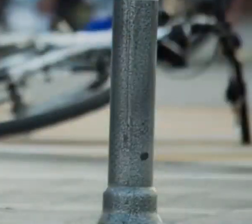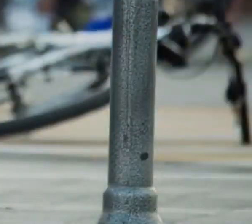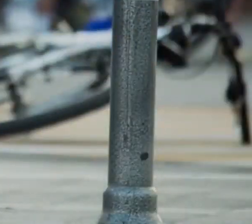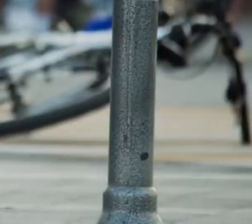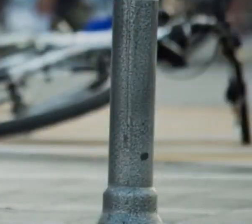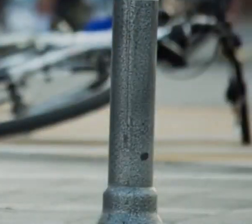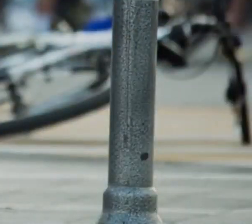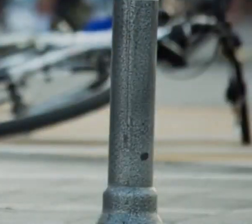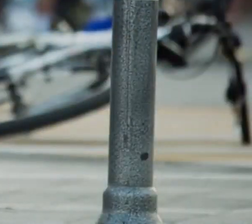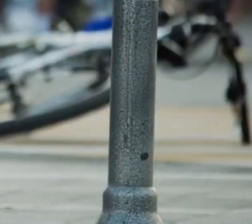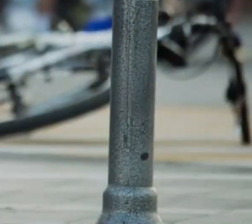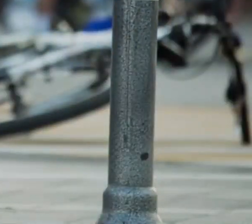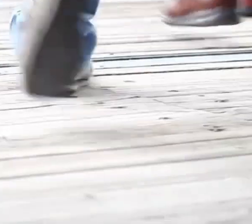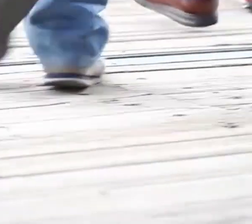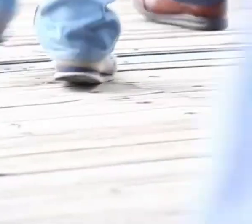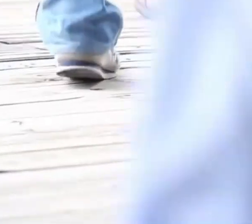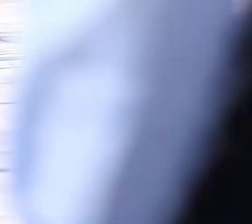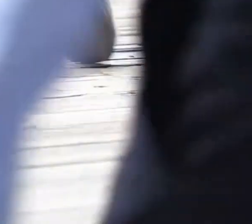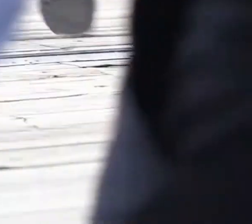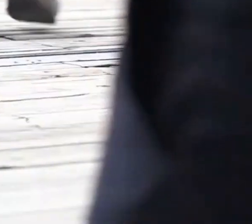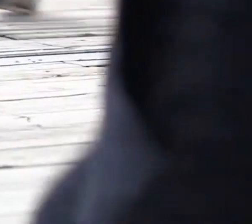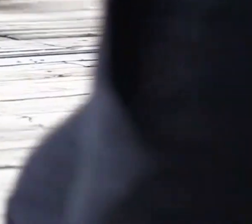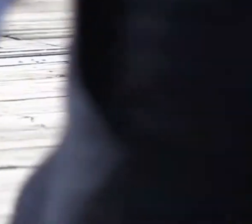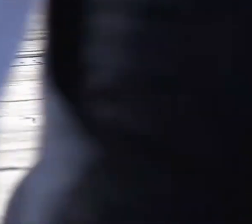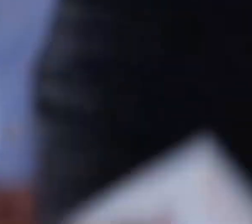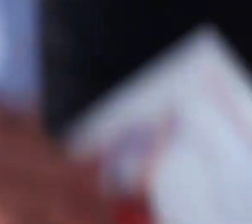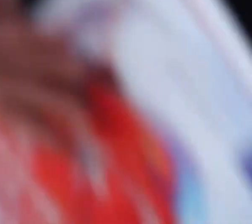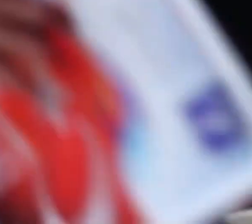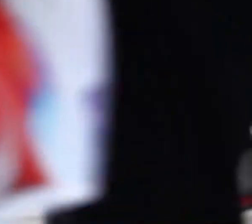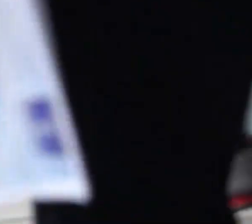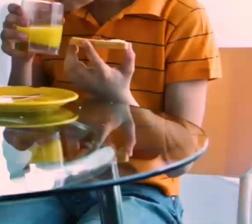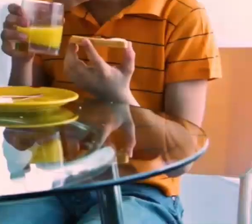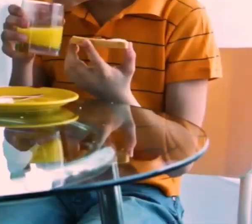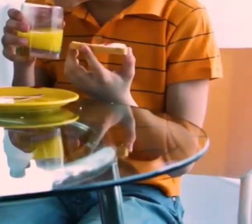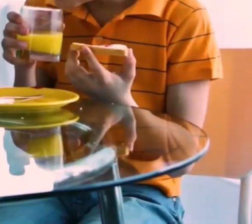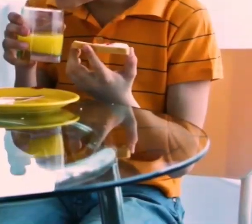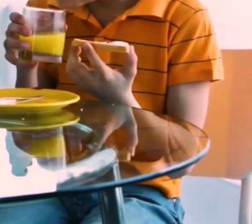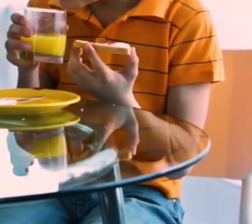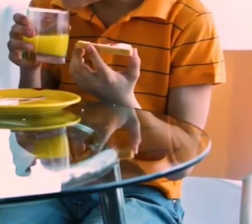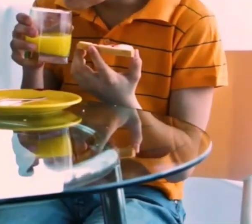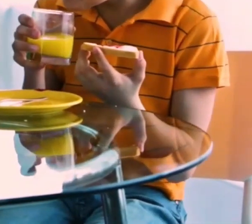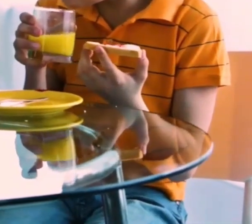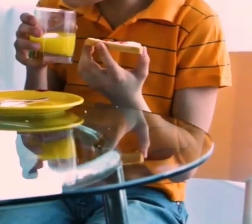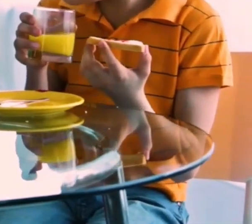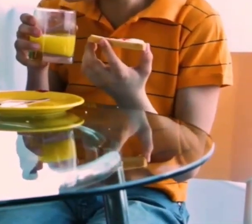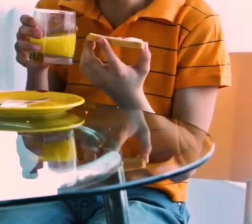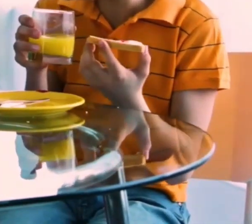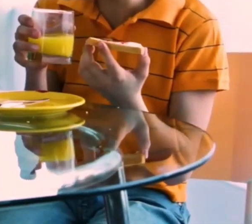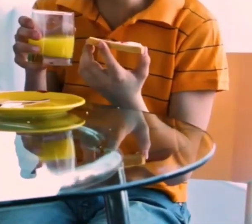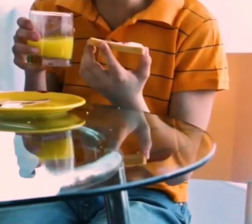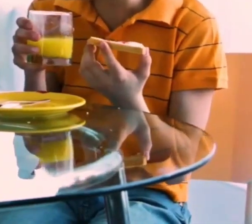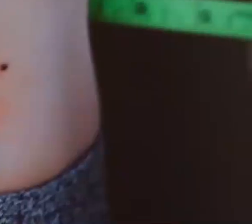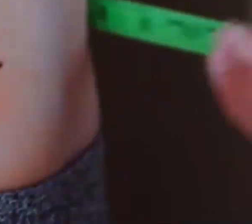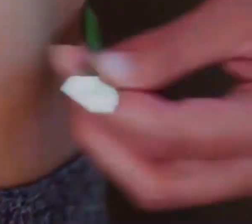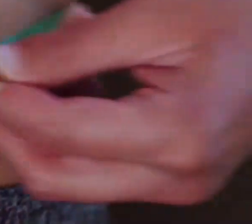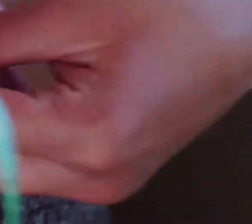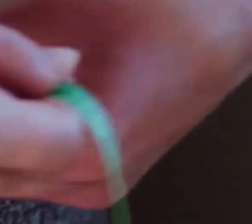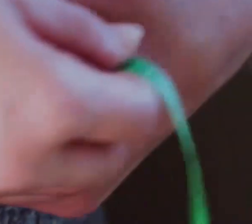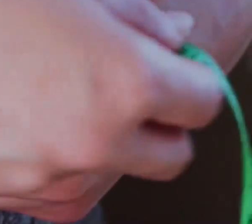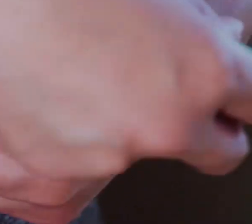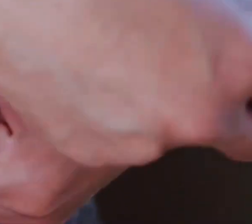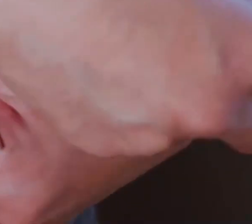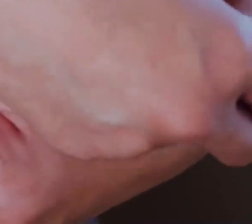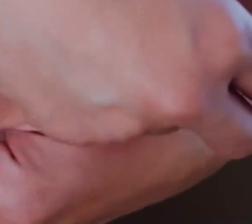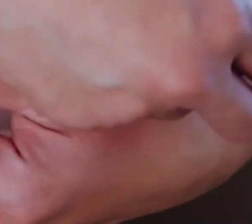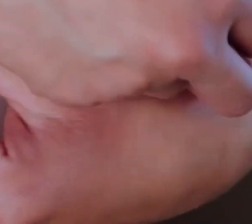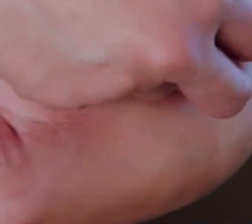lazer. Um simples gesto como sentar e levantar da cadeira utiliza a energia dos alimentos que ingerimos. Mas